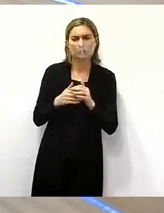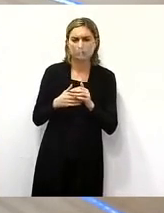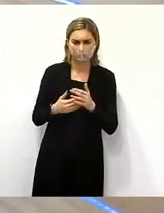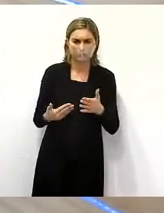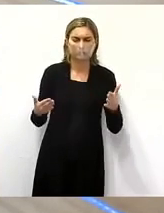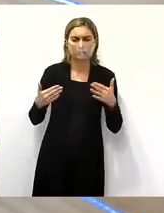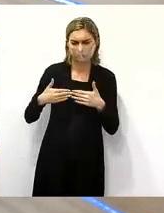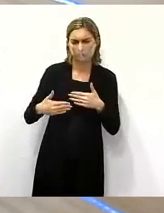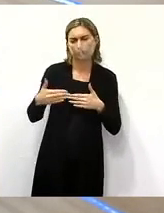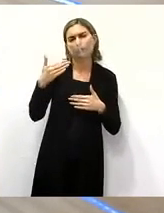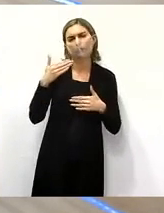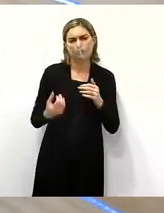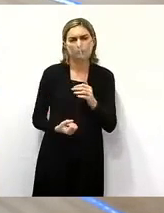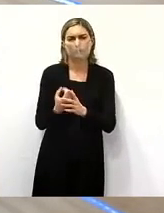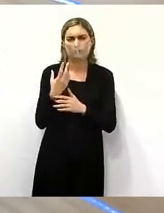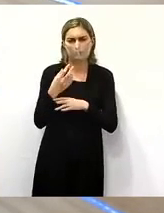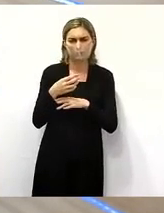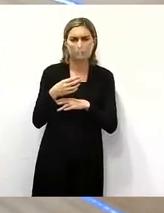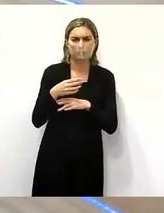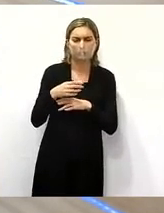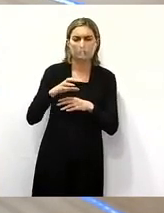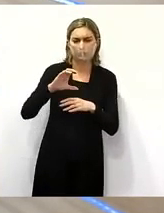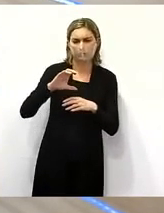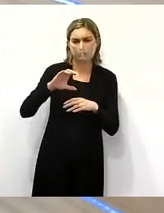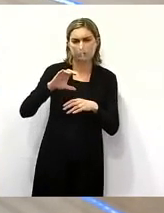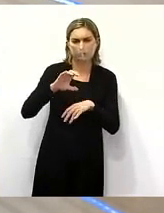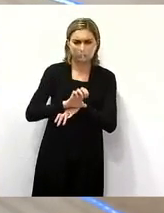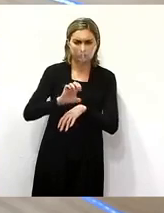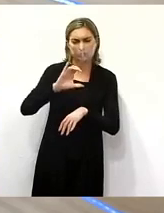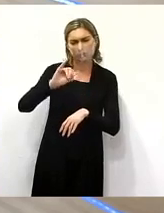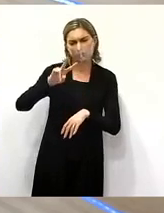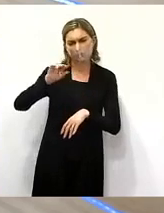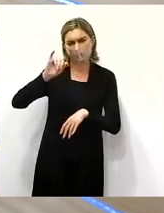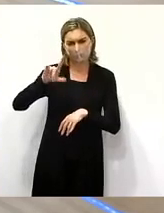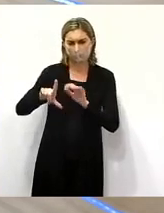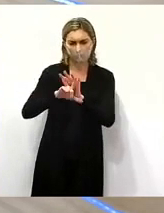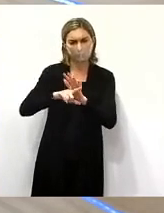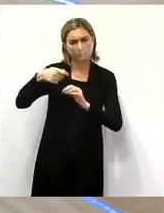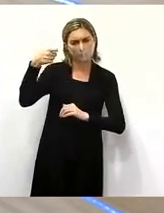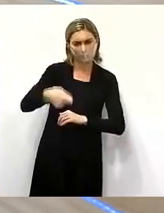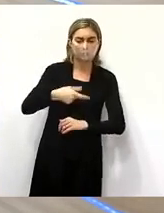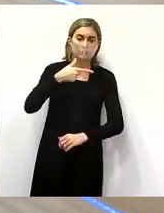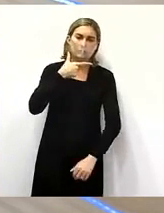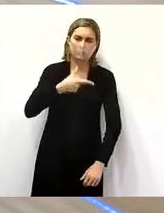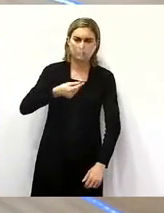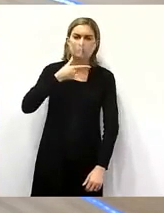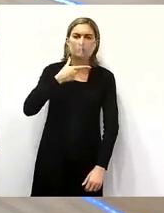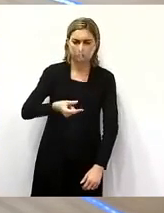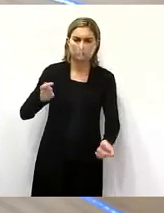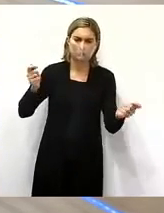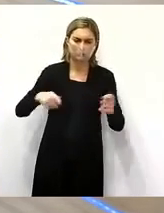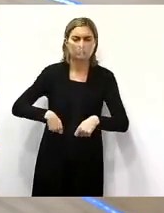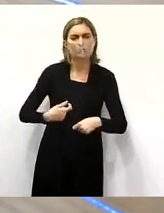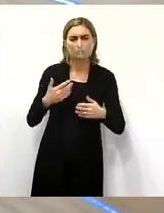a partir do momento que foi formado o Estado Civil. Então, essa lei vai ser imposta para que o homem possa,